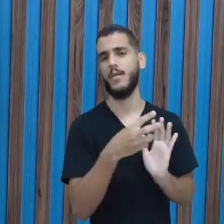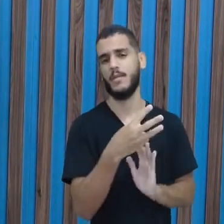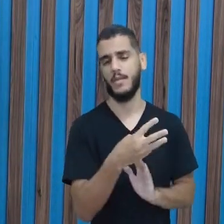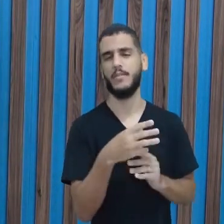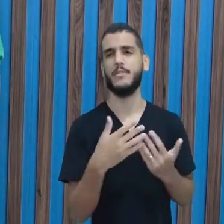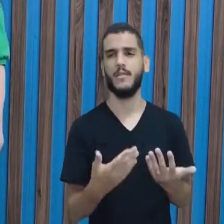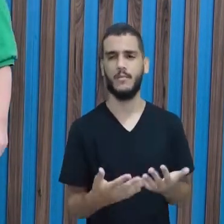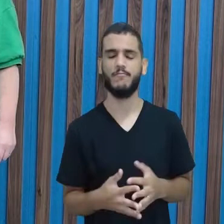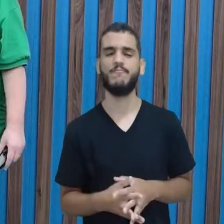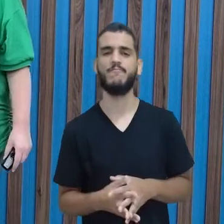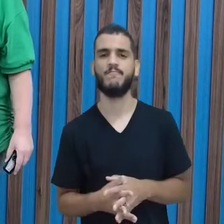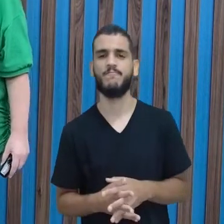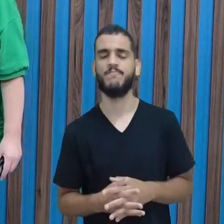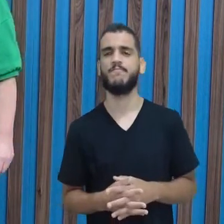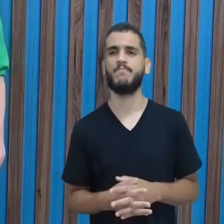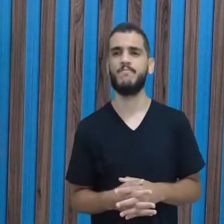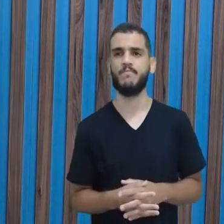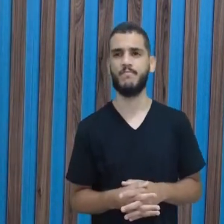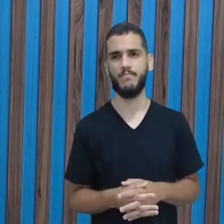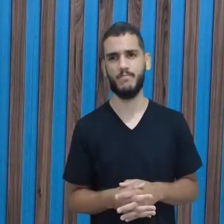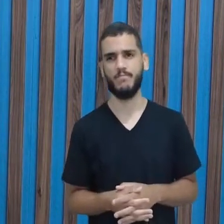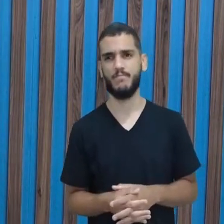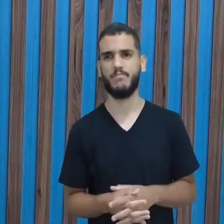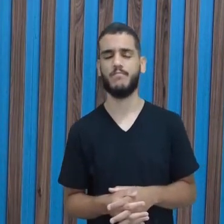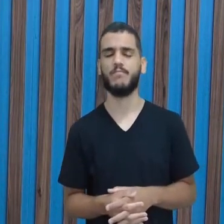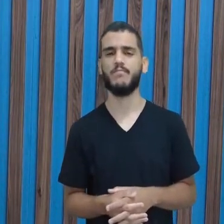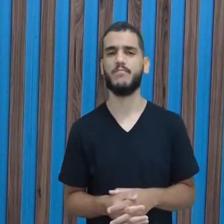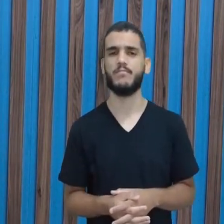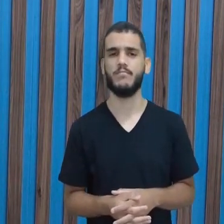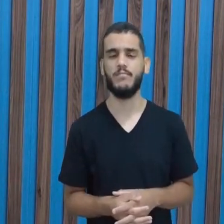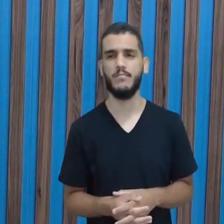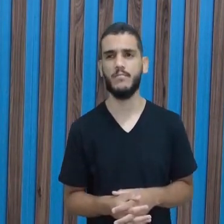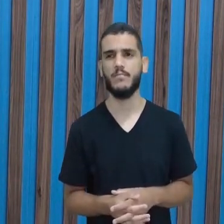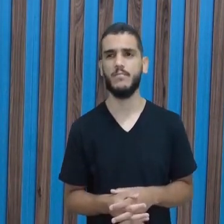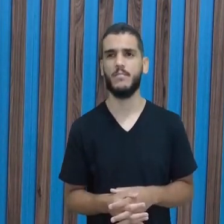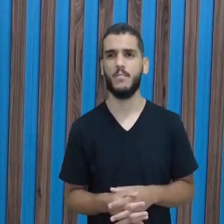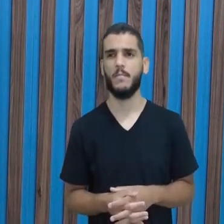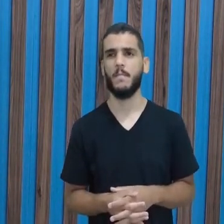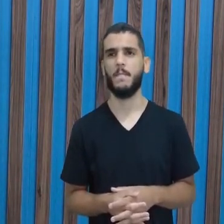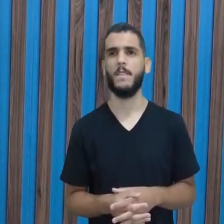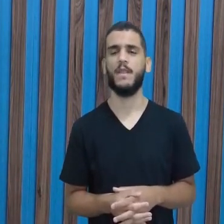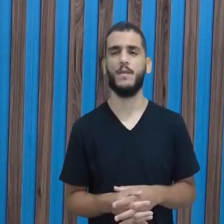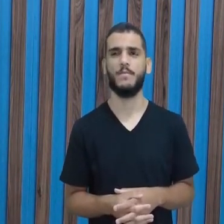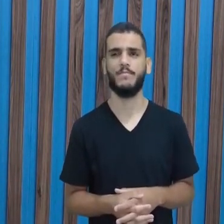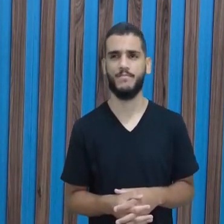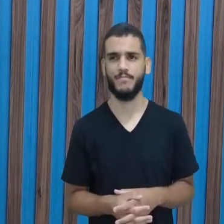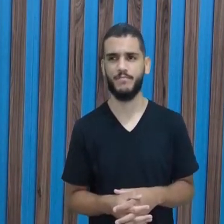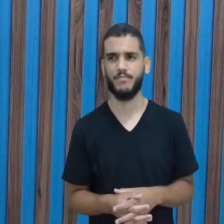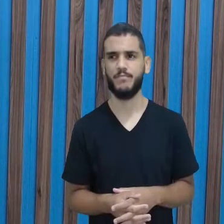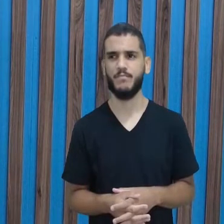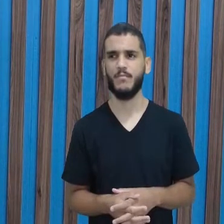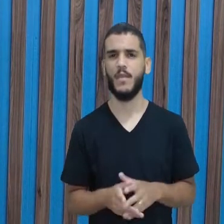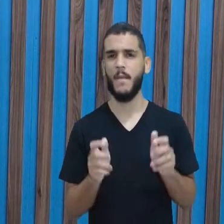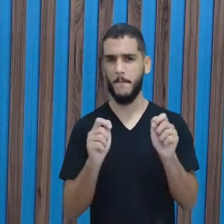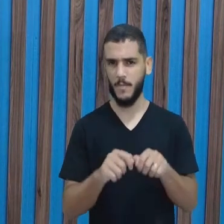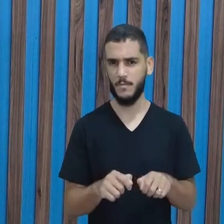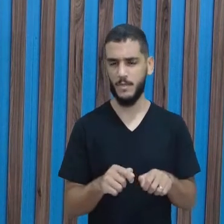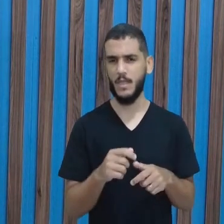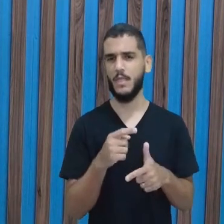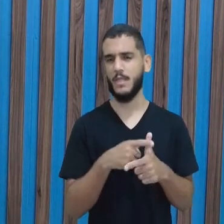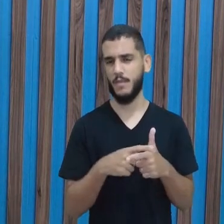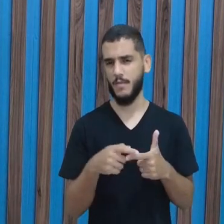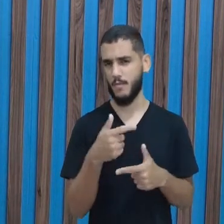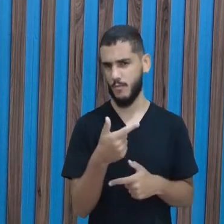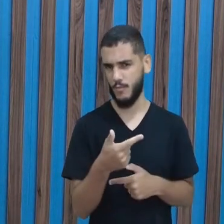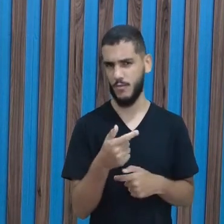é de 2 para 1. Ora, eu dividi por 2. Posso dividir isso aqui por 2?